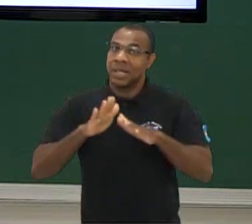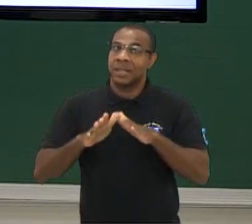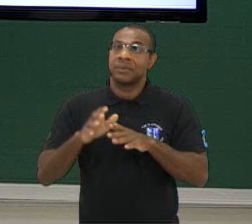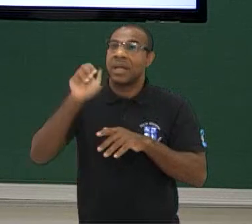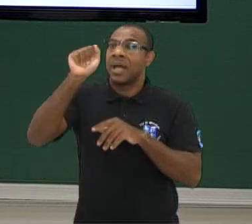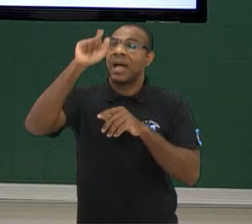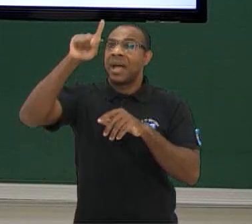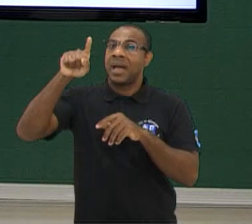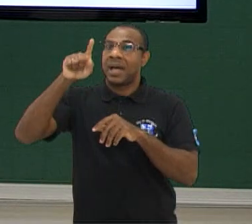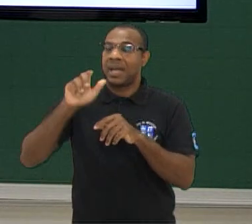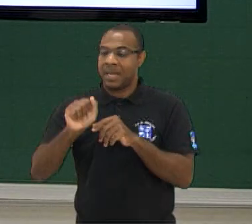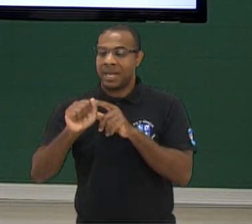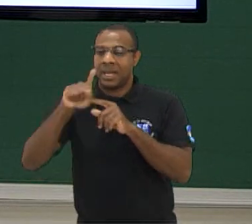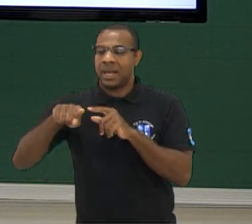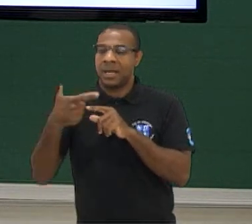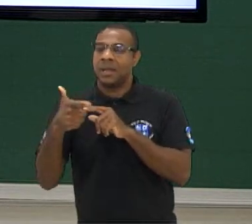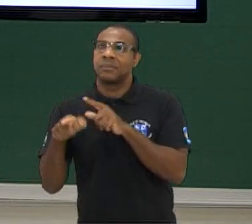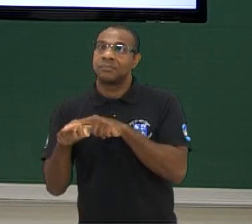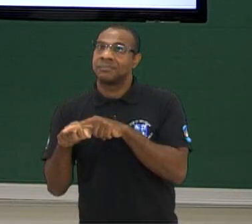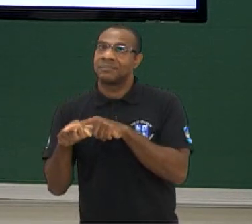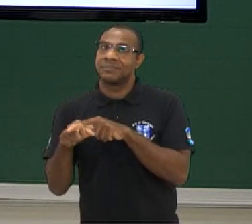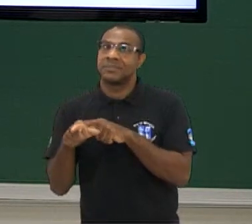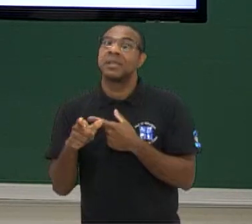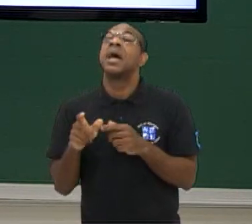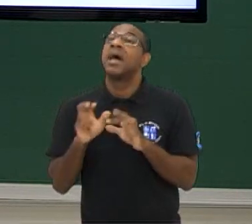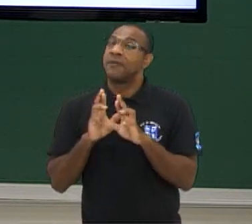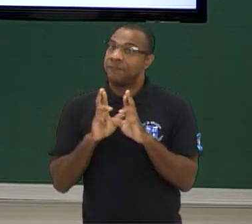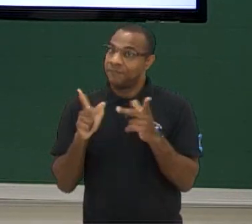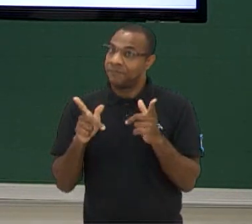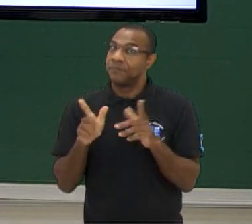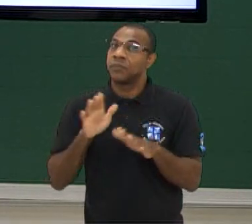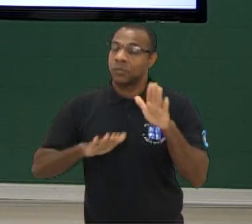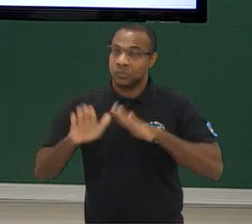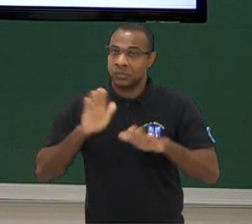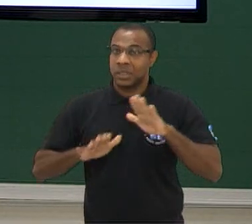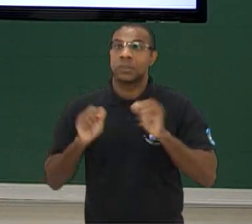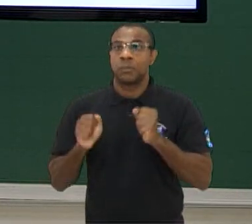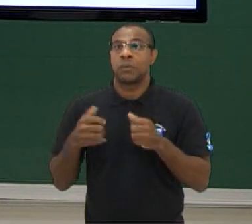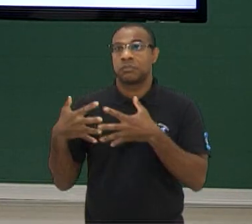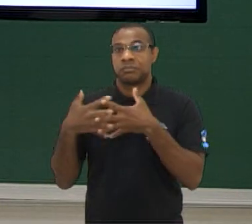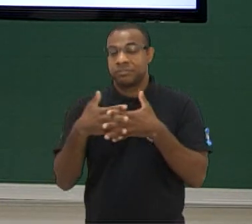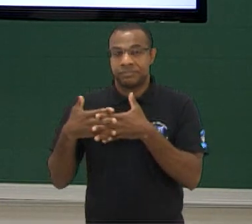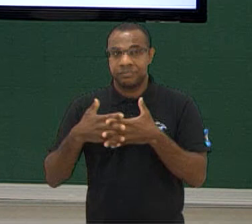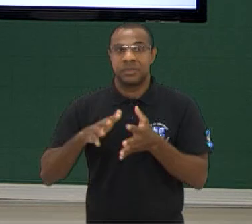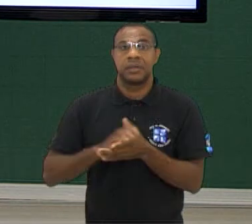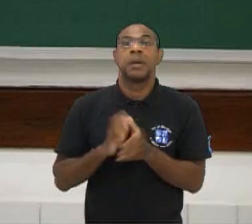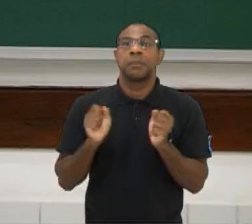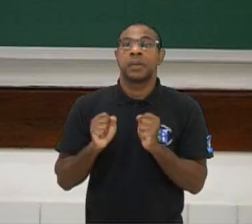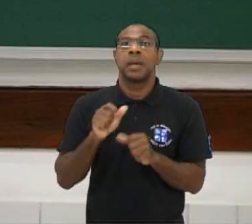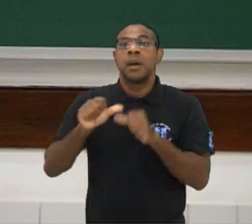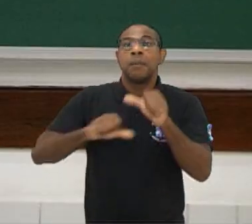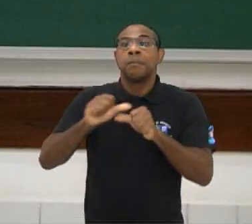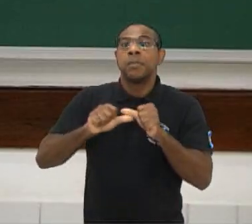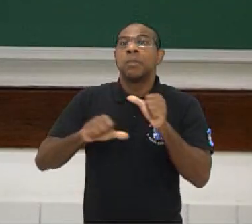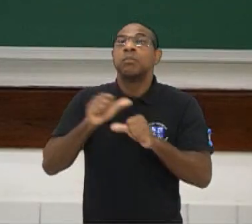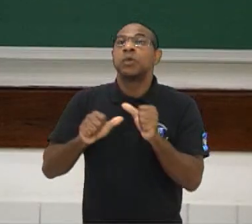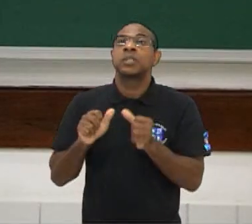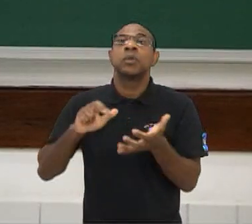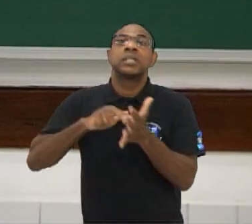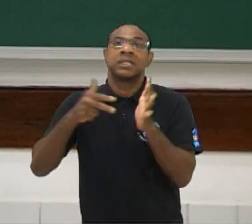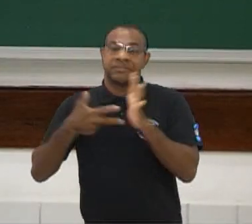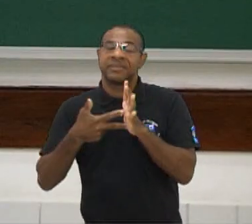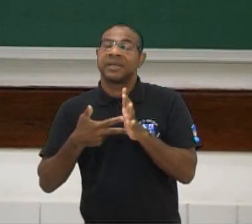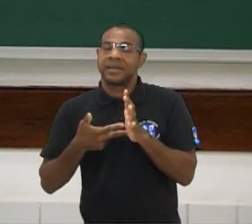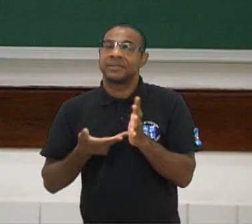ou simplesmente a gente acha que não vai fazer diferença, faz bastante diferença. Por quê? Porque muda o sentido daquilo que a gente